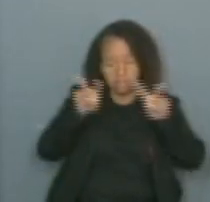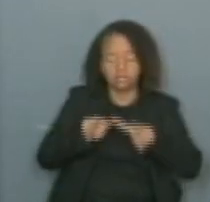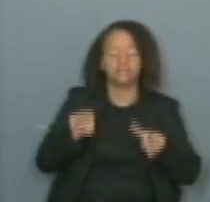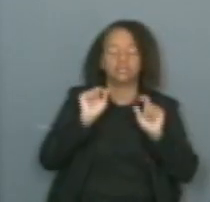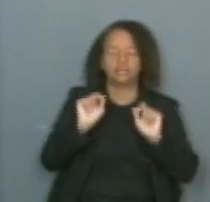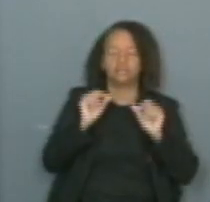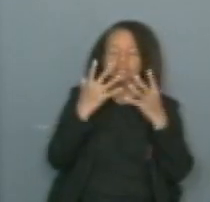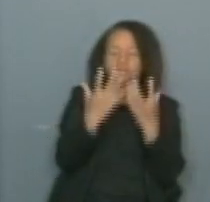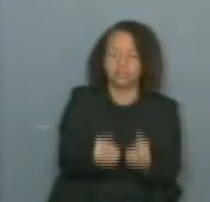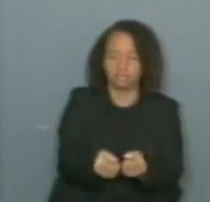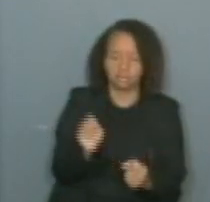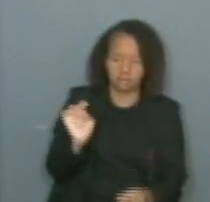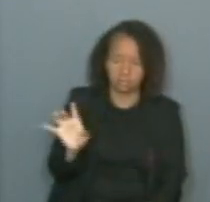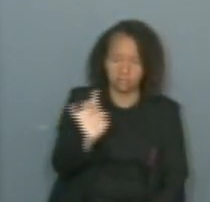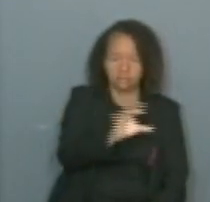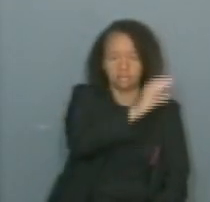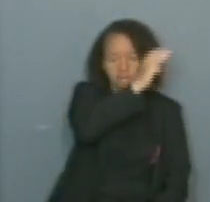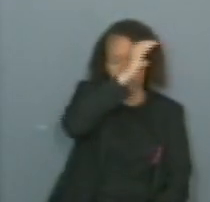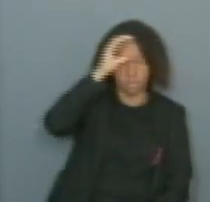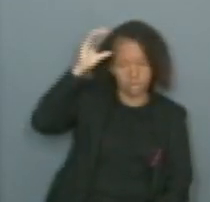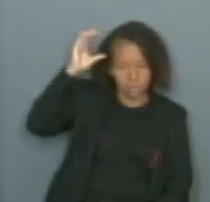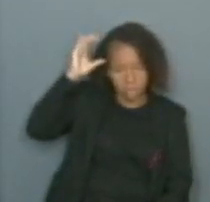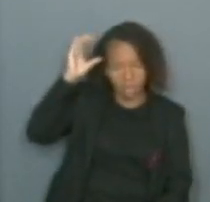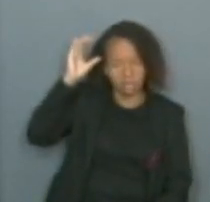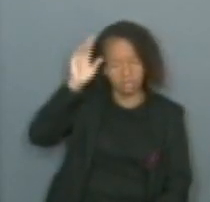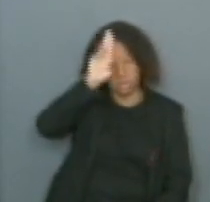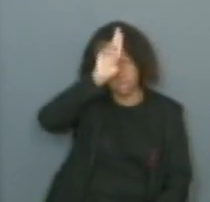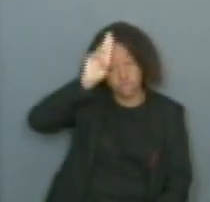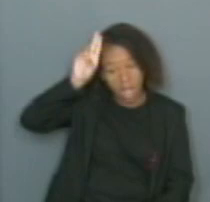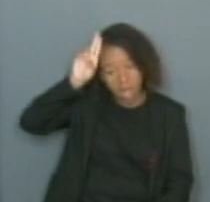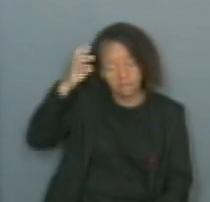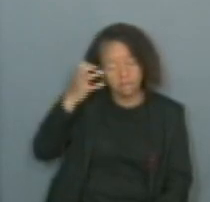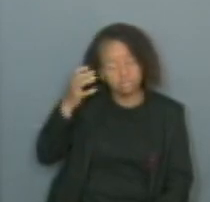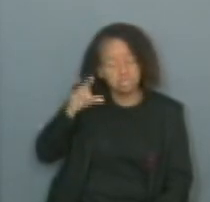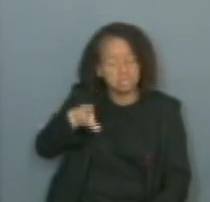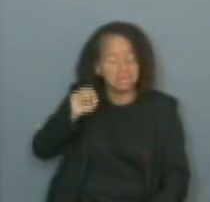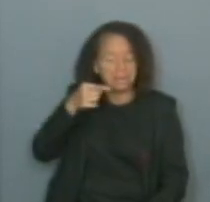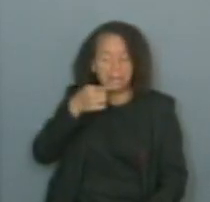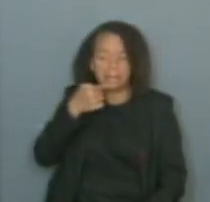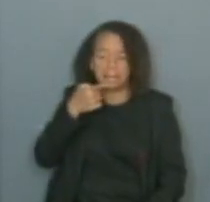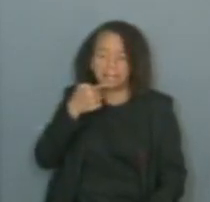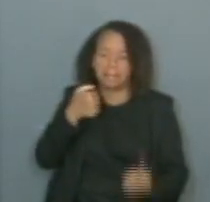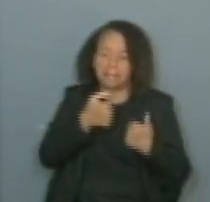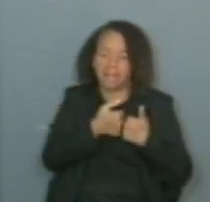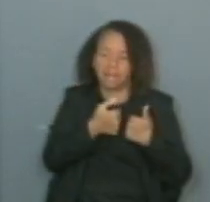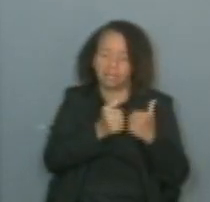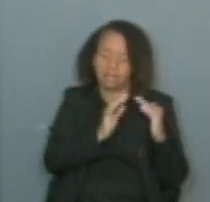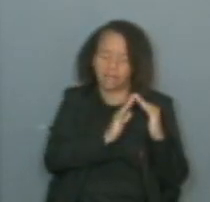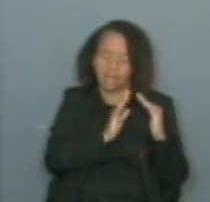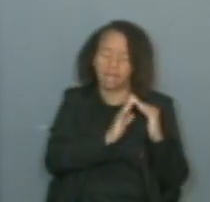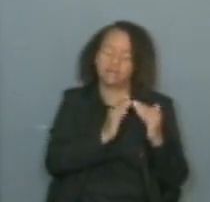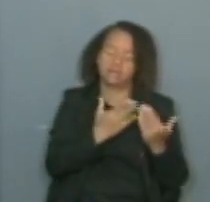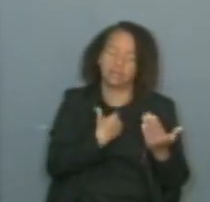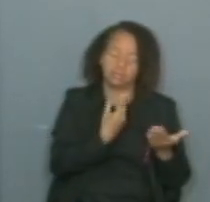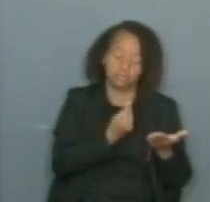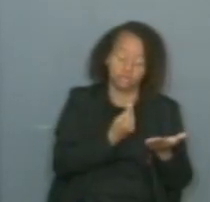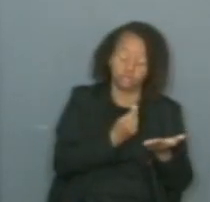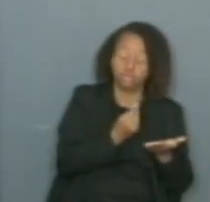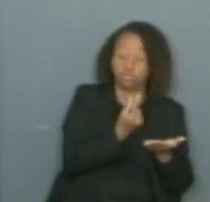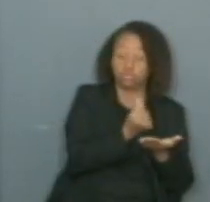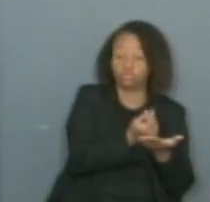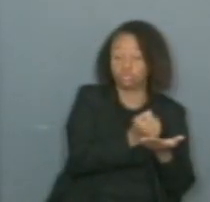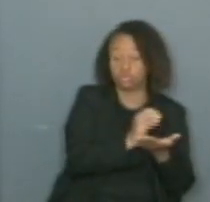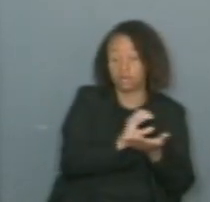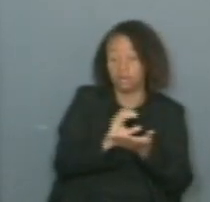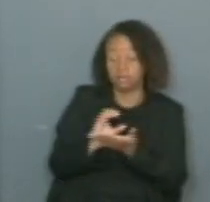permitindo que cada usuário escolha a autoescola que bem entender. Já falei aqui dos vouchers digitais e de um